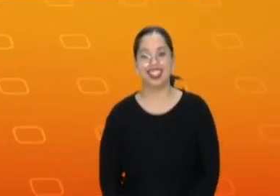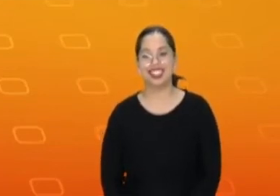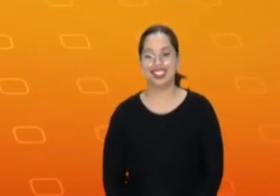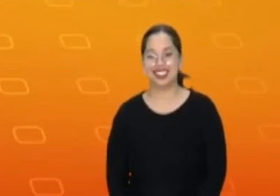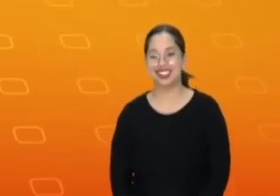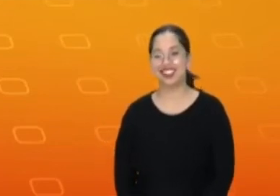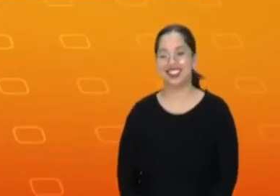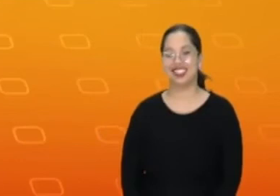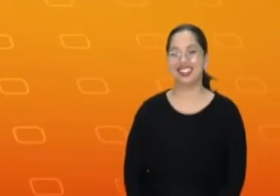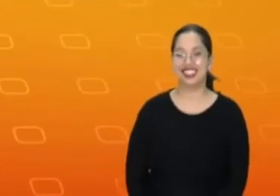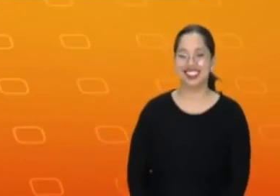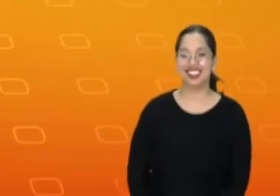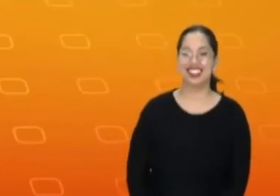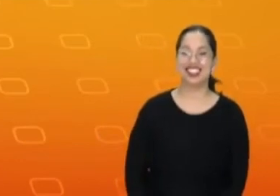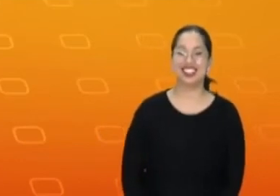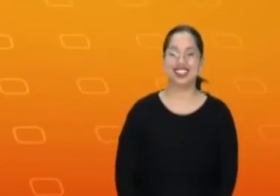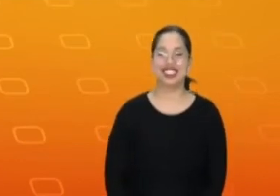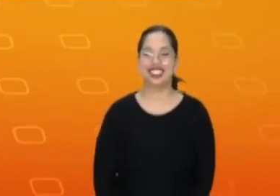aqui.